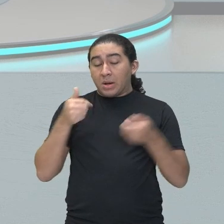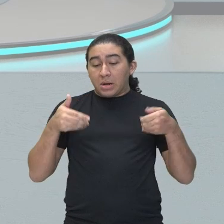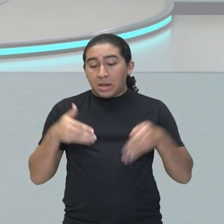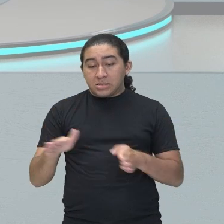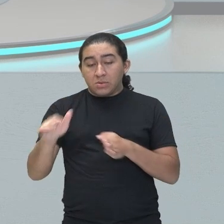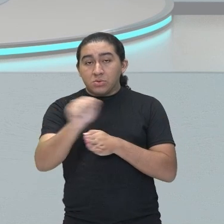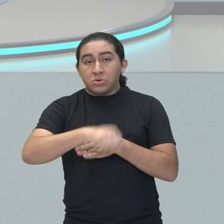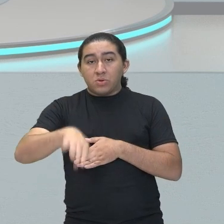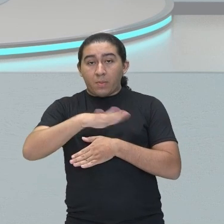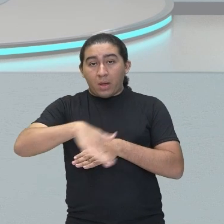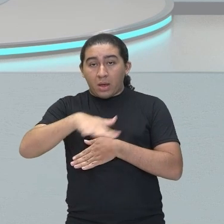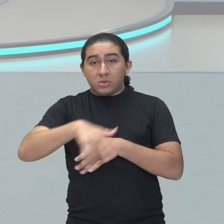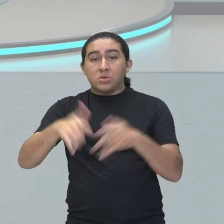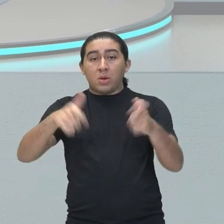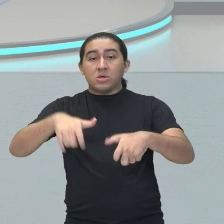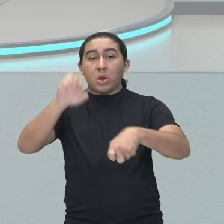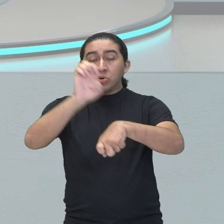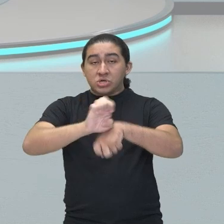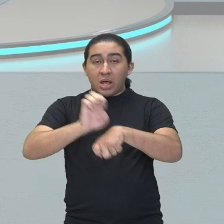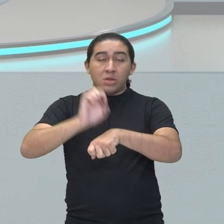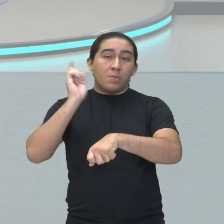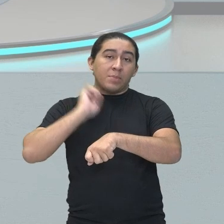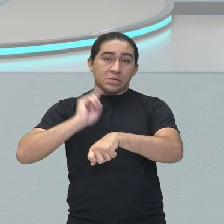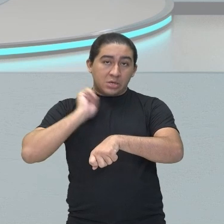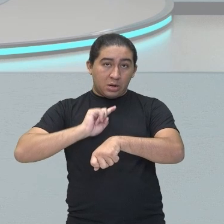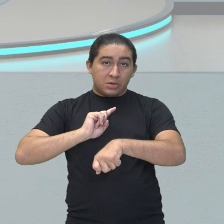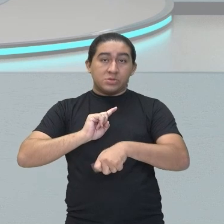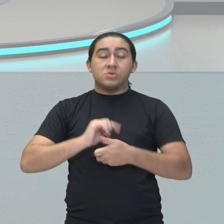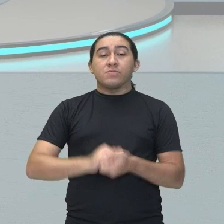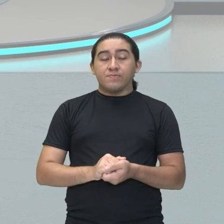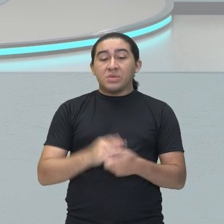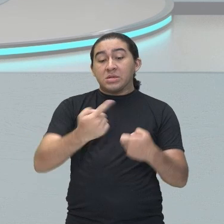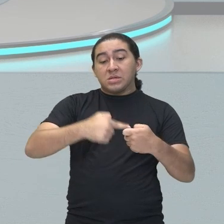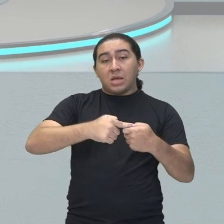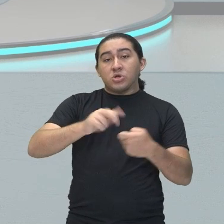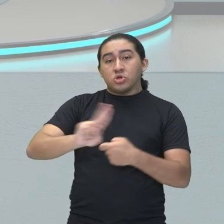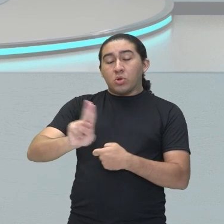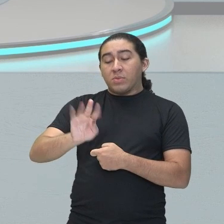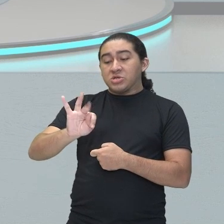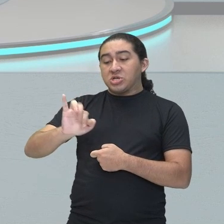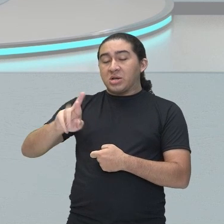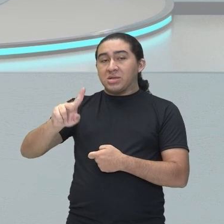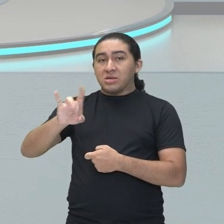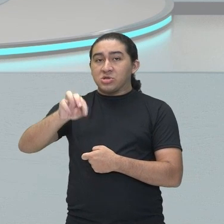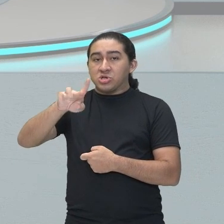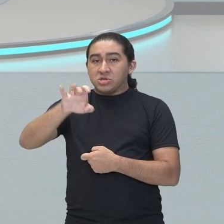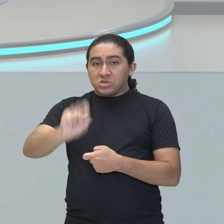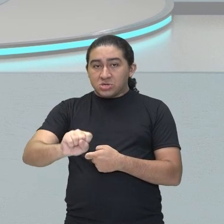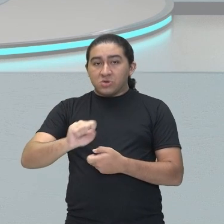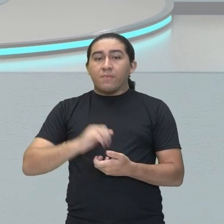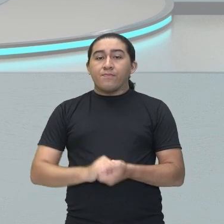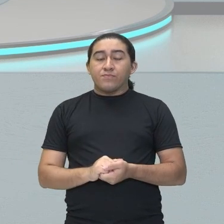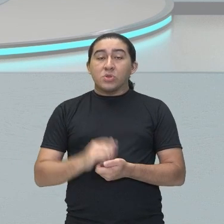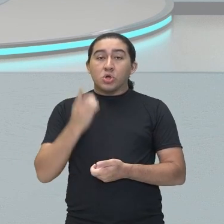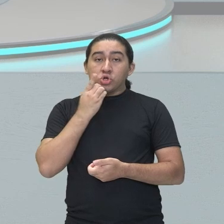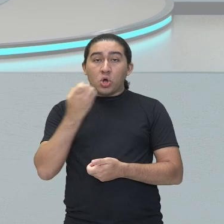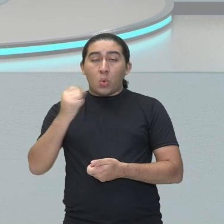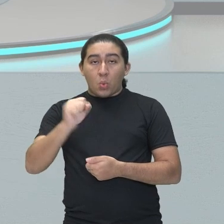São José dos Rios da Morte, hoje cidade de Tiradentes, em Minas Gerais, no dia 8 de abril